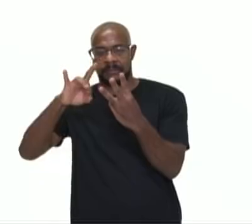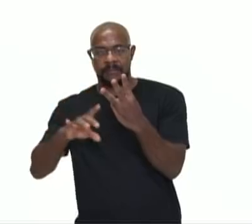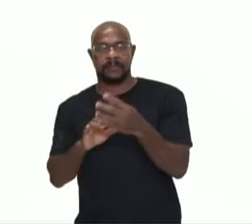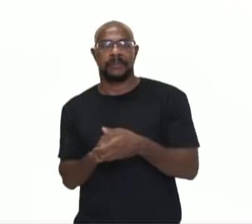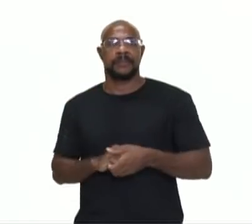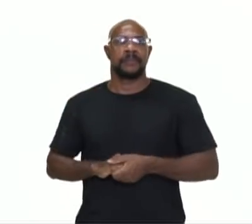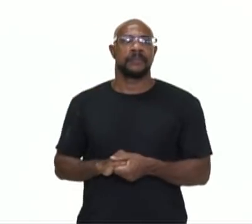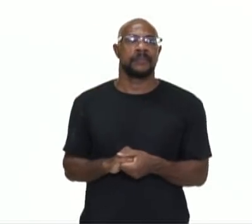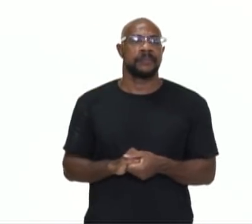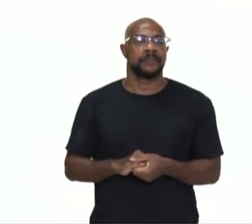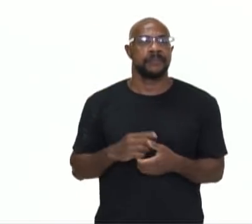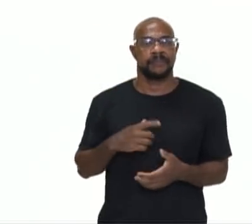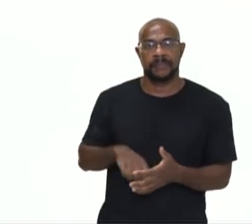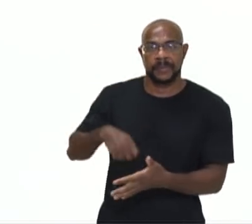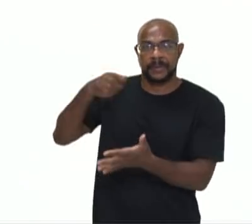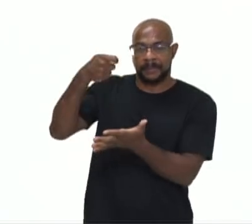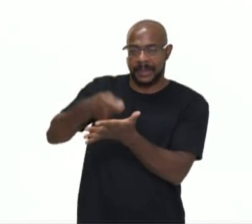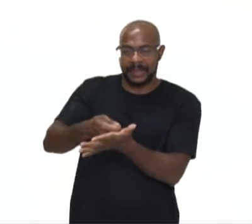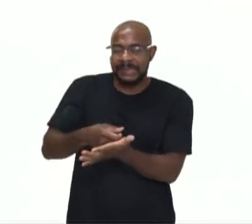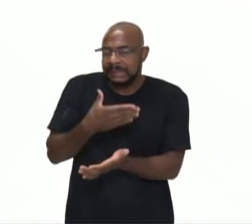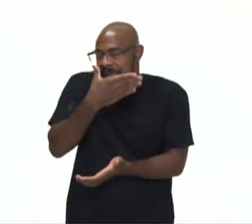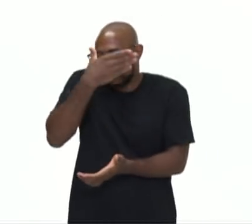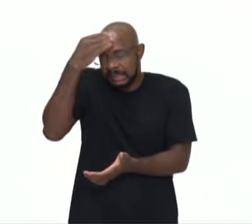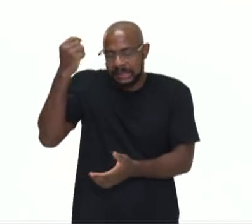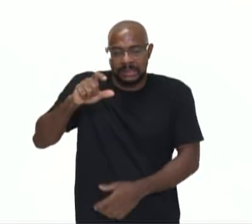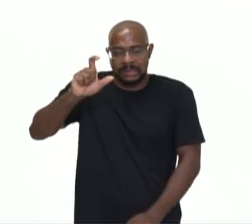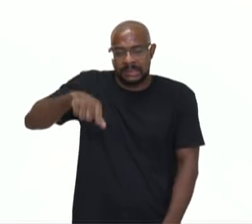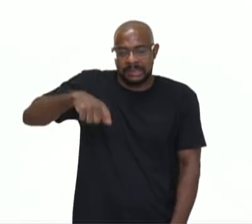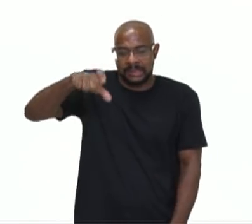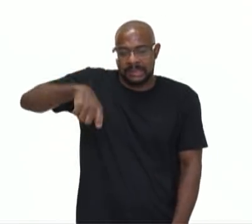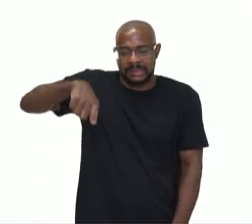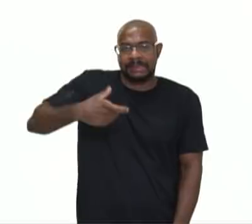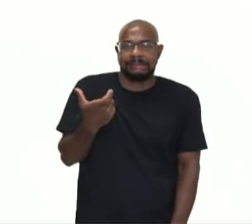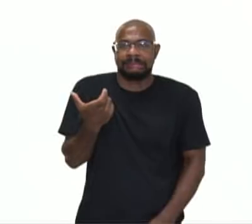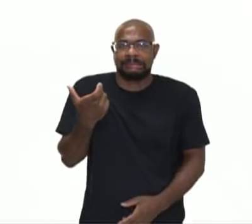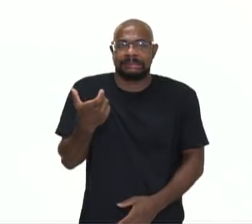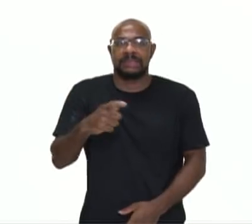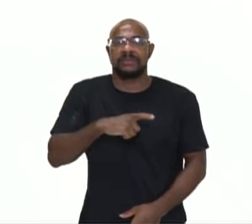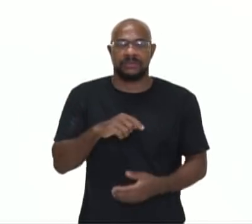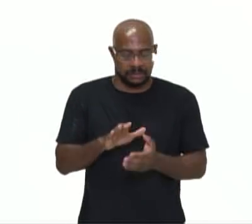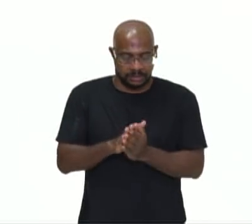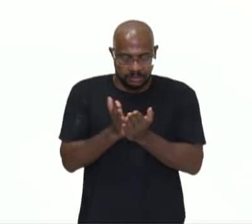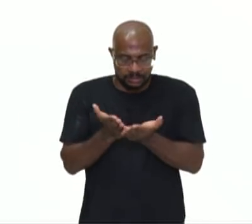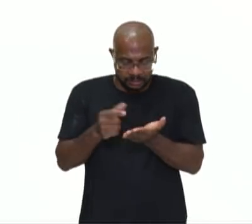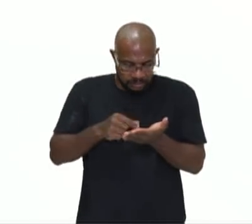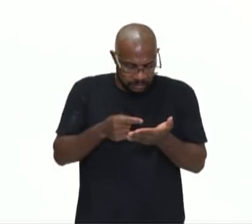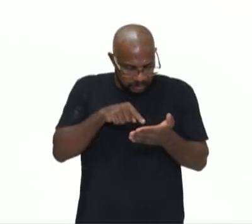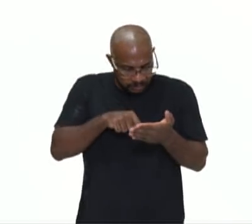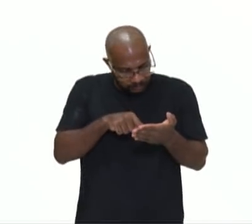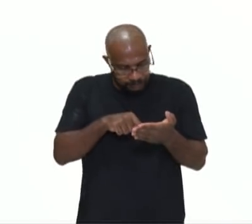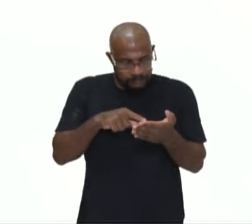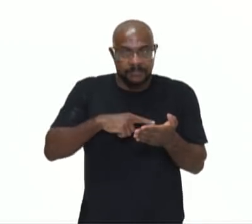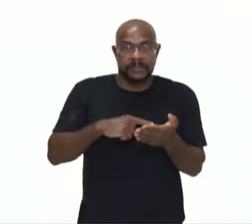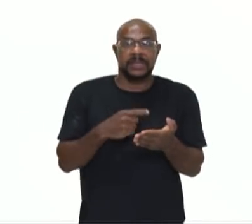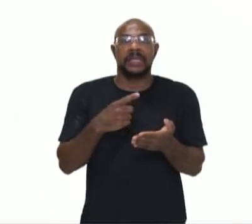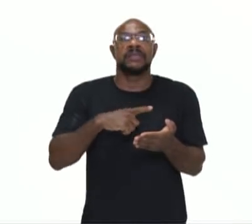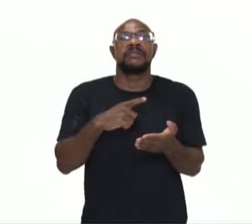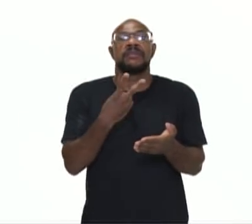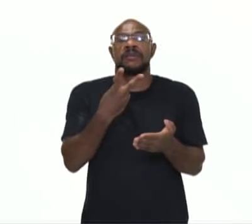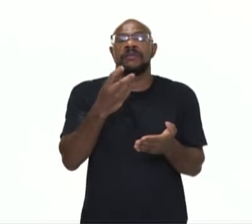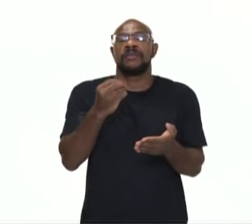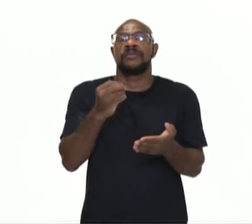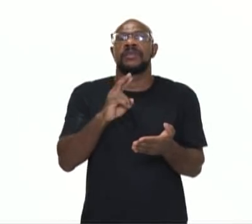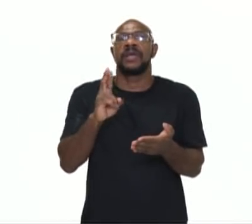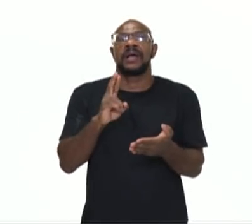Ao chegar no caixa, percebeu que havia esquecido o cartão e tinha somente 2 notas de R$ 20 na carteira. O dinheiro foi suficiente para pagar a conta?